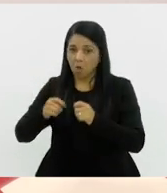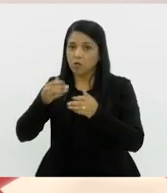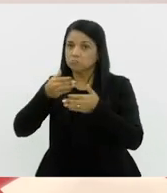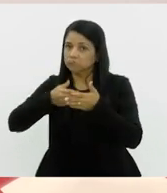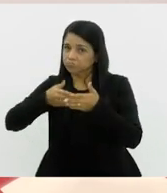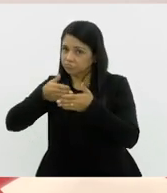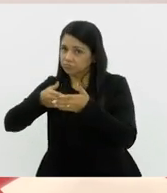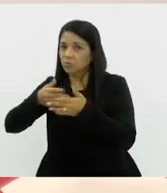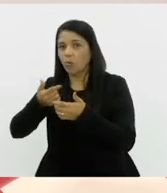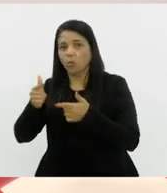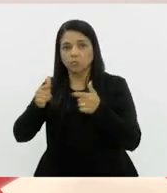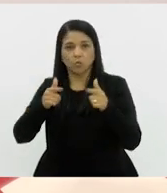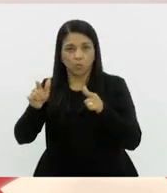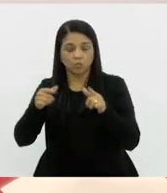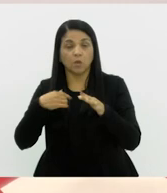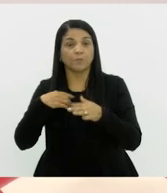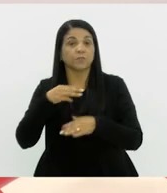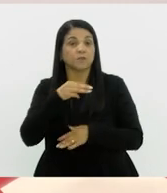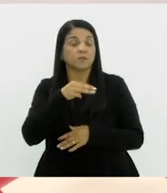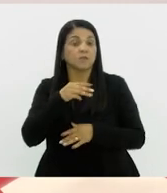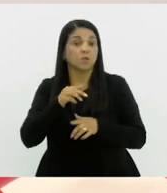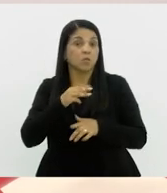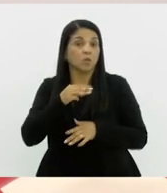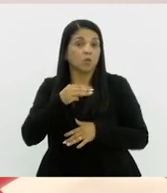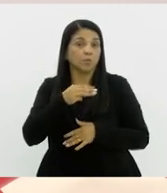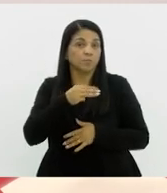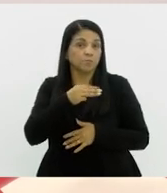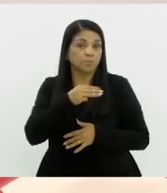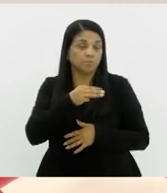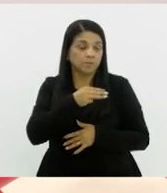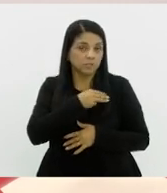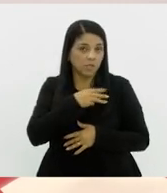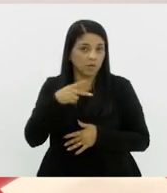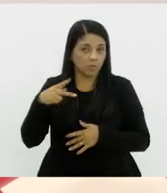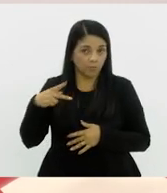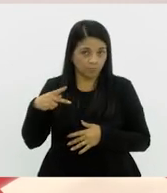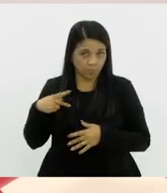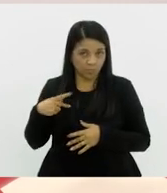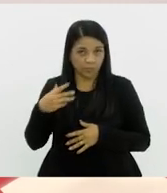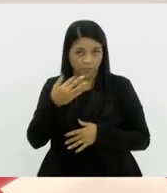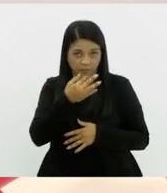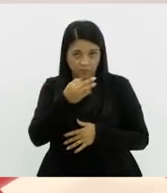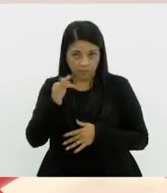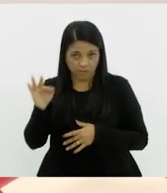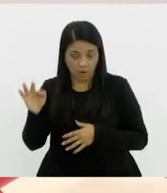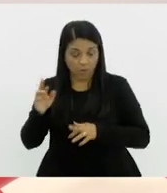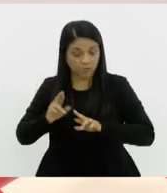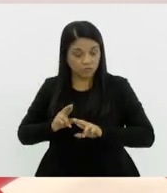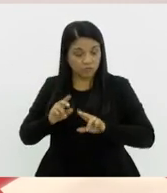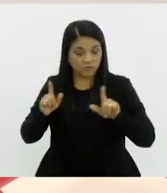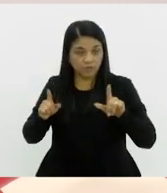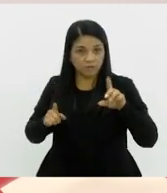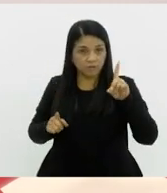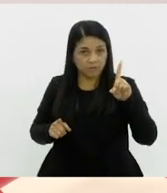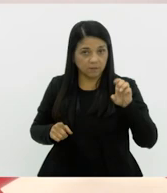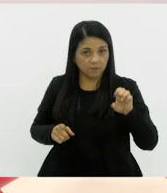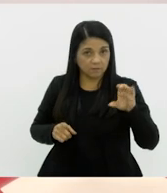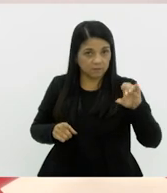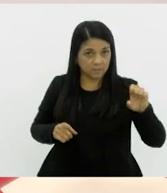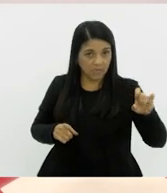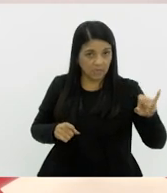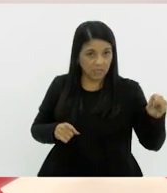Veja, a atuação do Ministério Público Federal é diferente da atuação do DSEA. Né? O DSEA, o principal foco